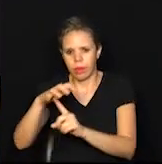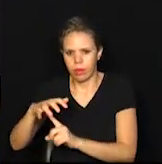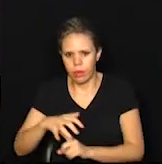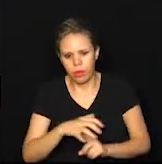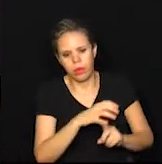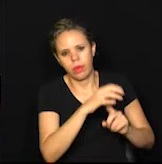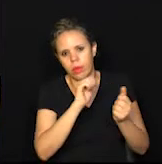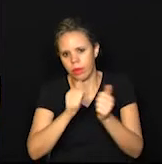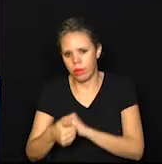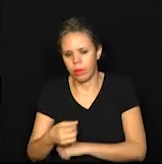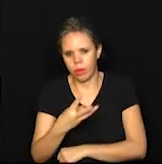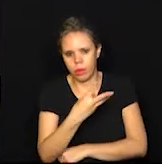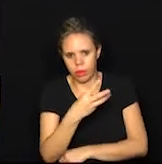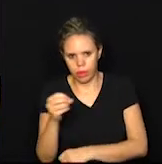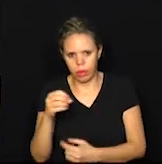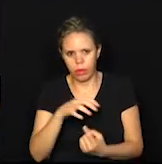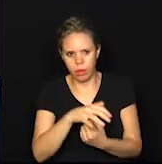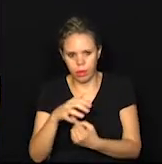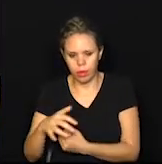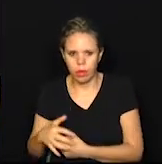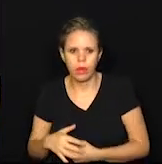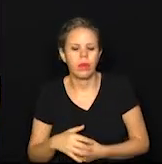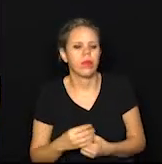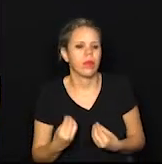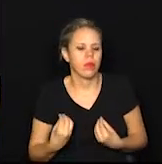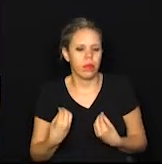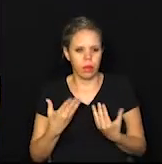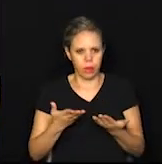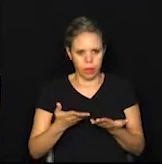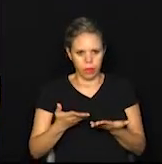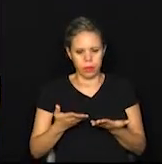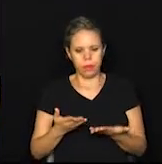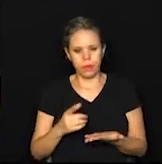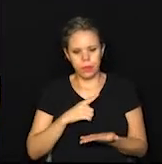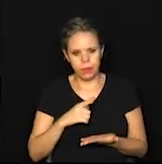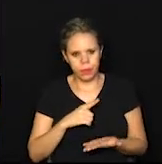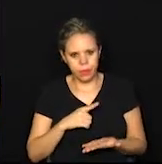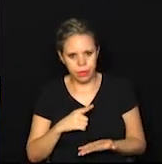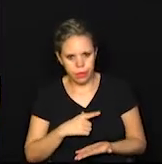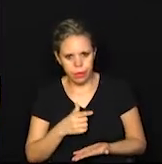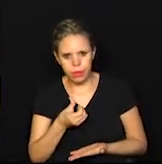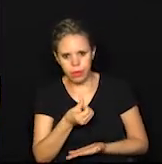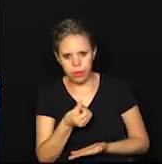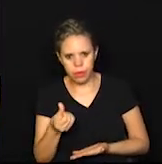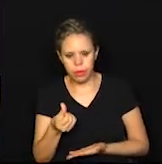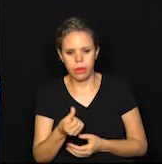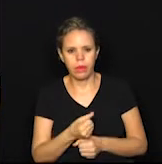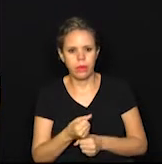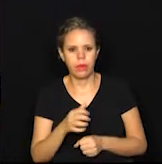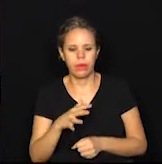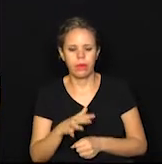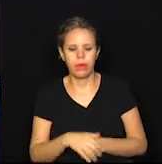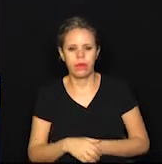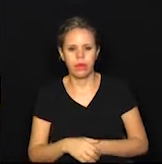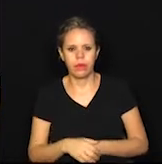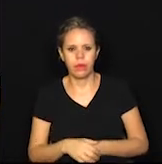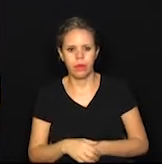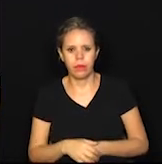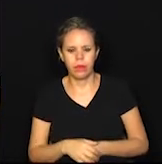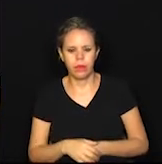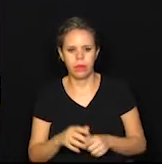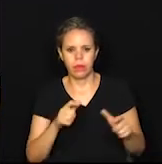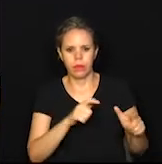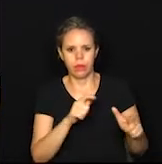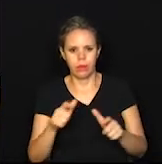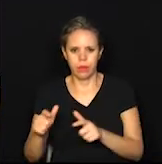mais ou menos 30 praças. Ela foi concebida, a gente tem lei lá de 66, de ser espaços